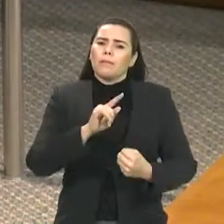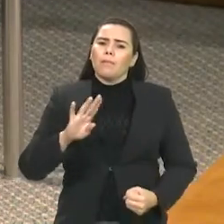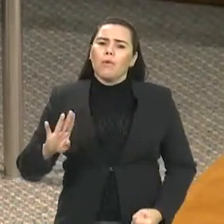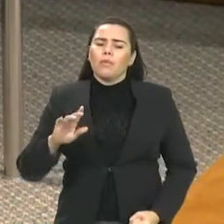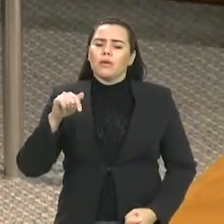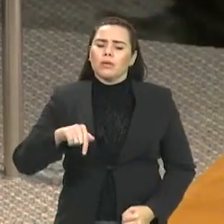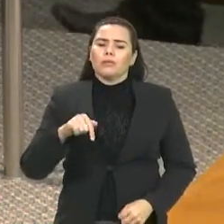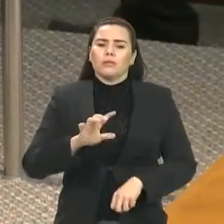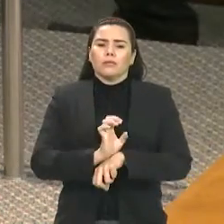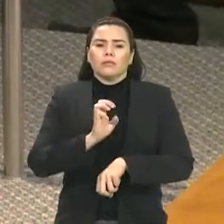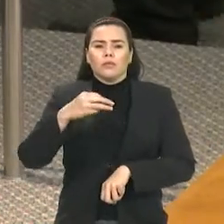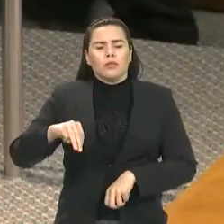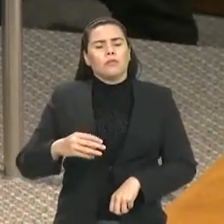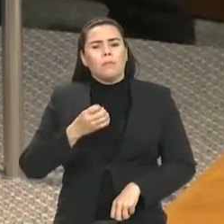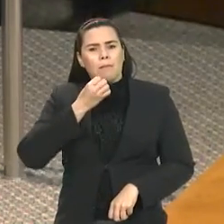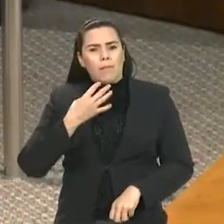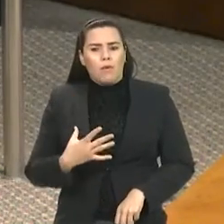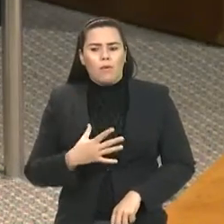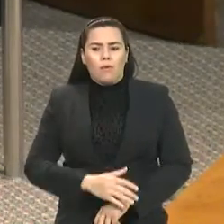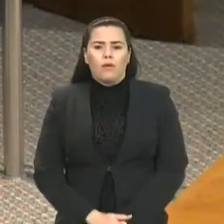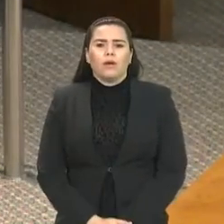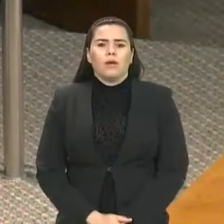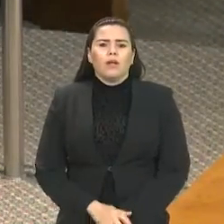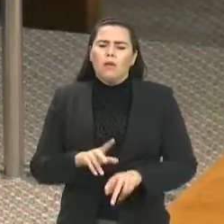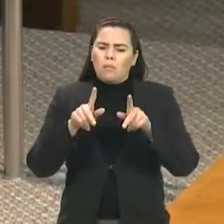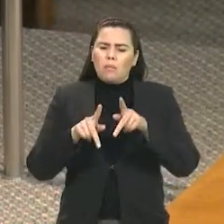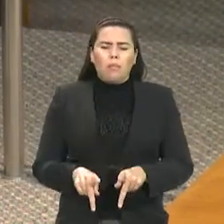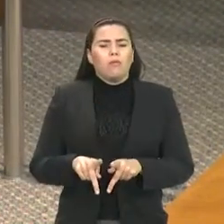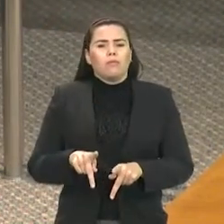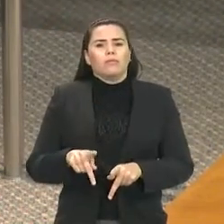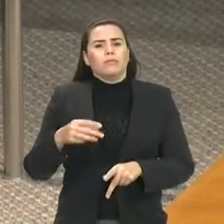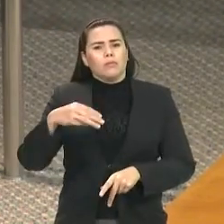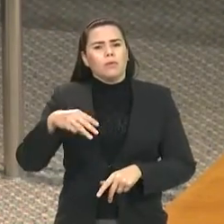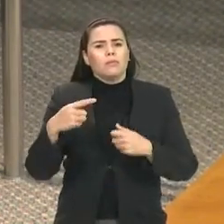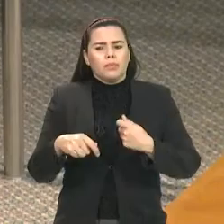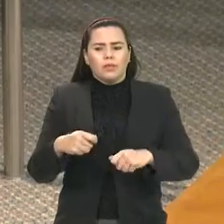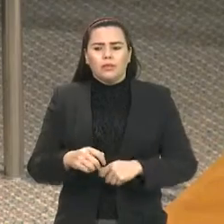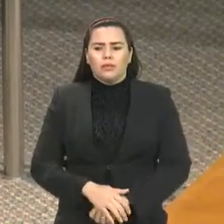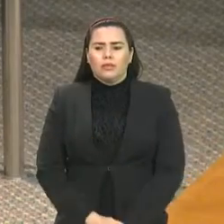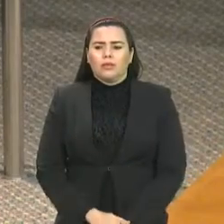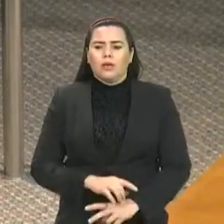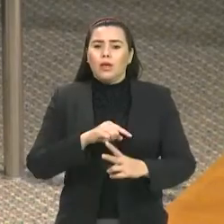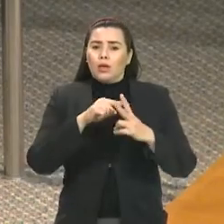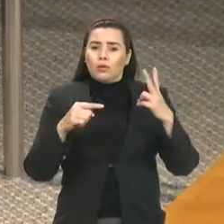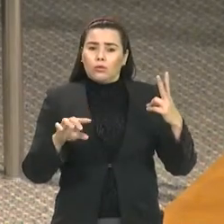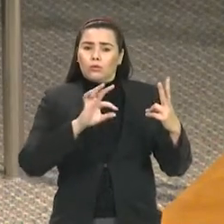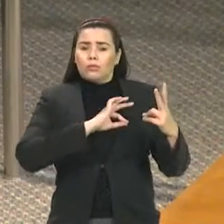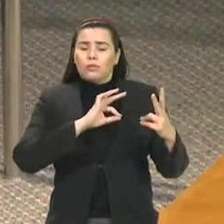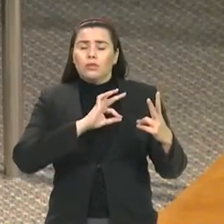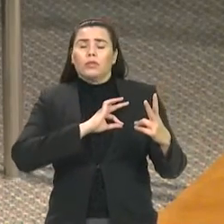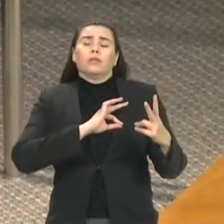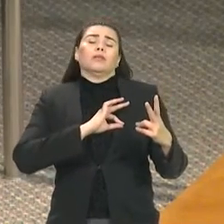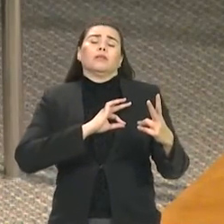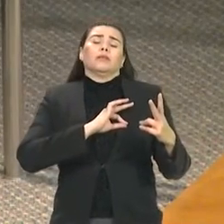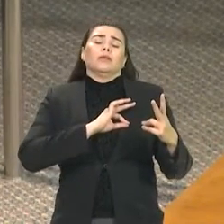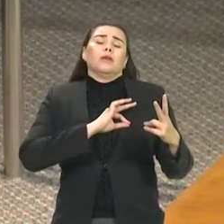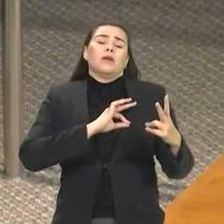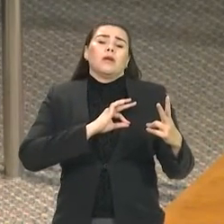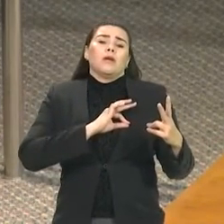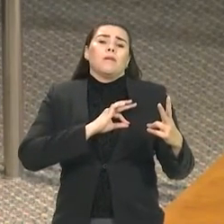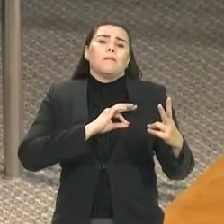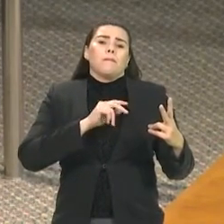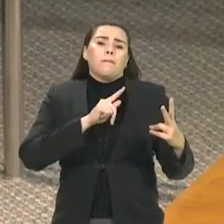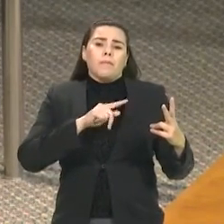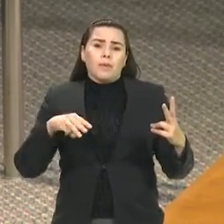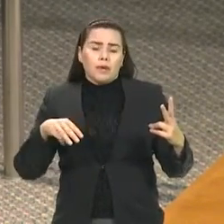pública da população, mas também na luta em defesa dos policiais civis e militares do Estado do Maranhão. Por uma promoção digna e